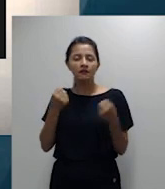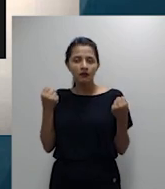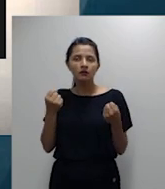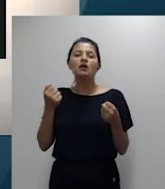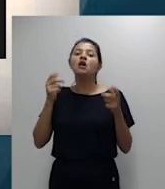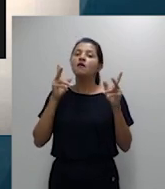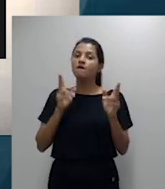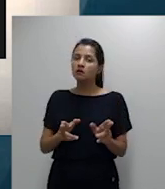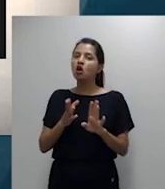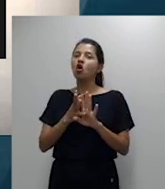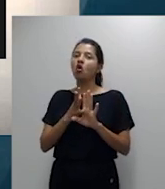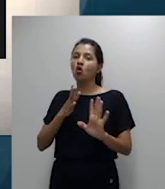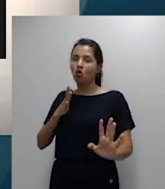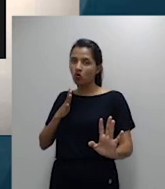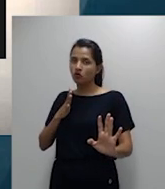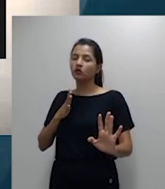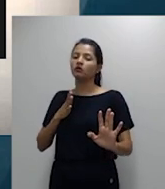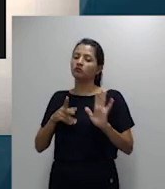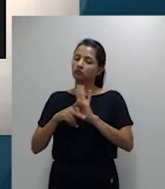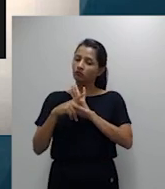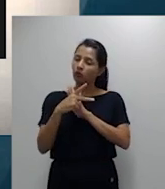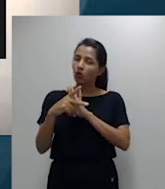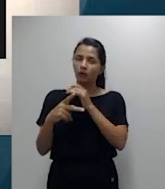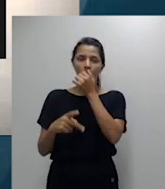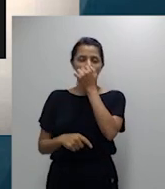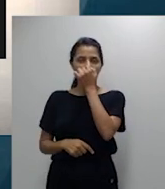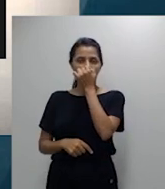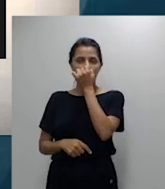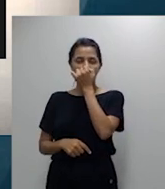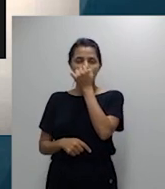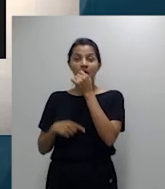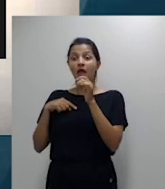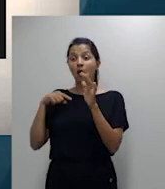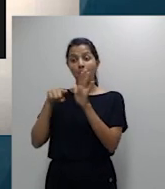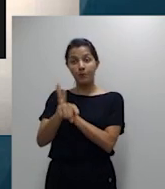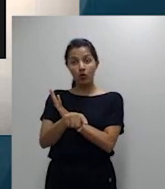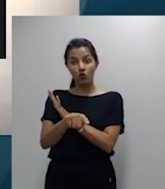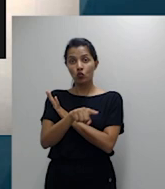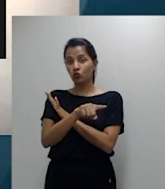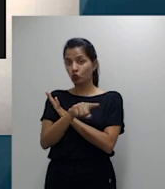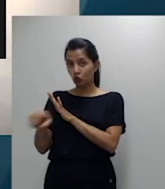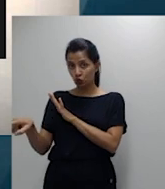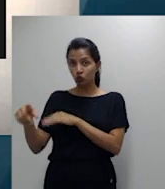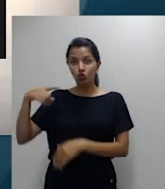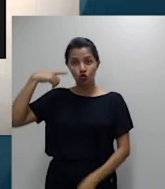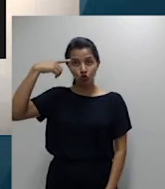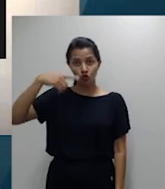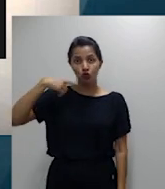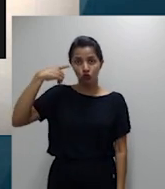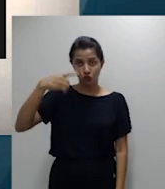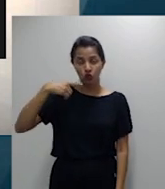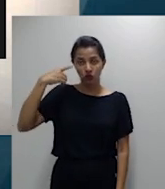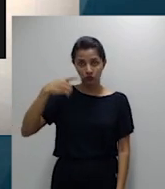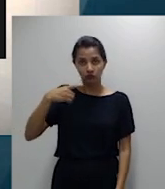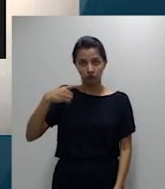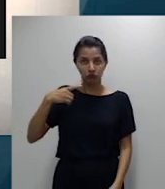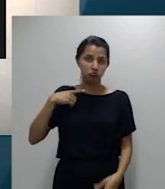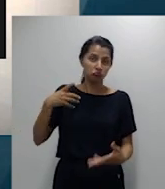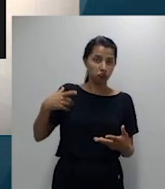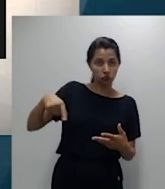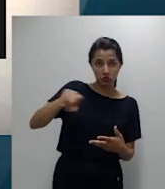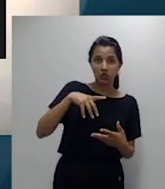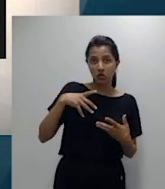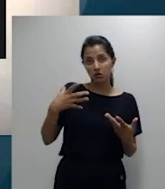ordem de autuação então eu pergunto a todos os advogados até muito escuro dispensam